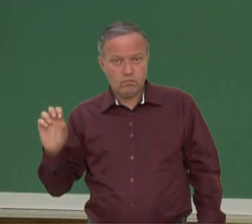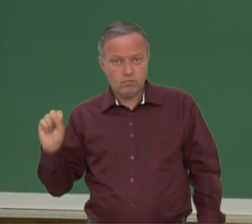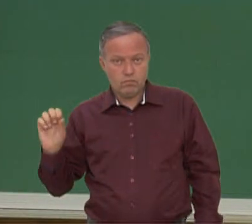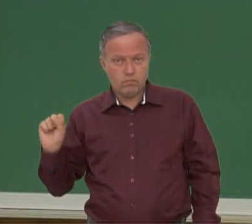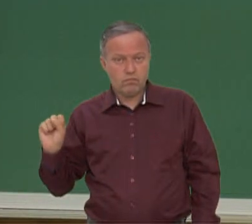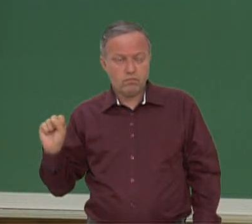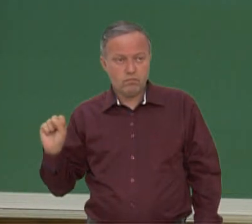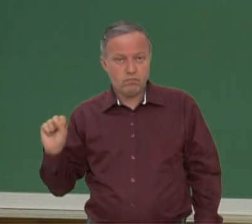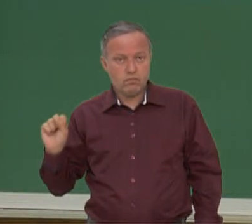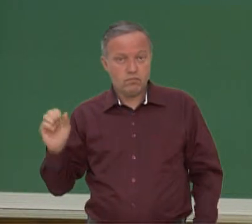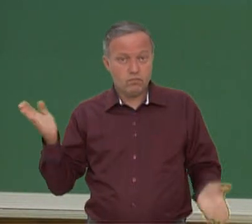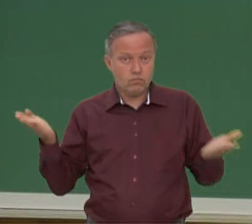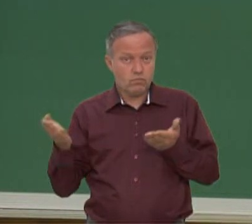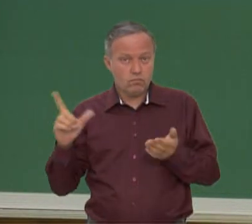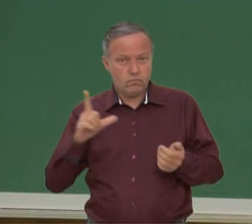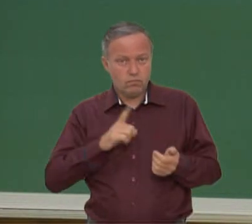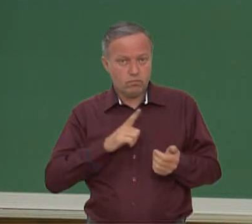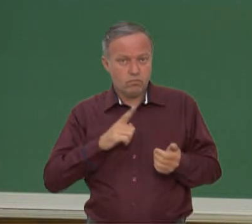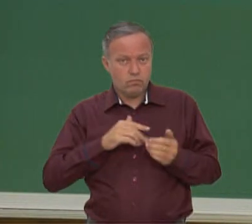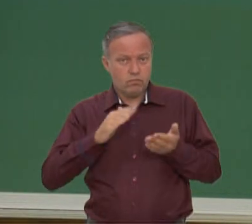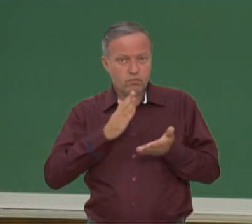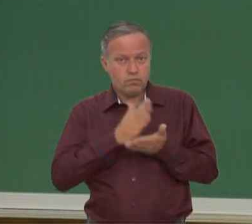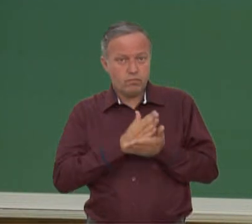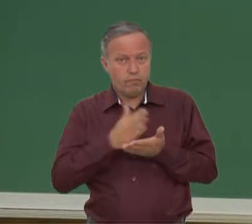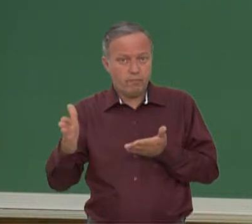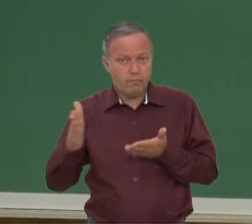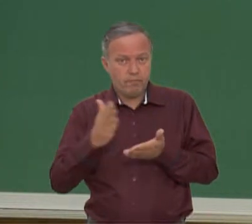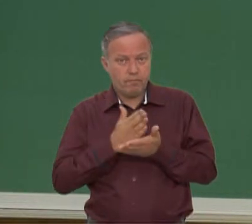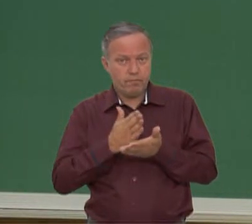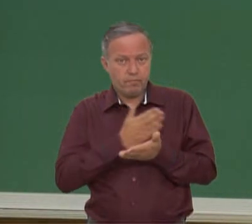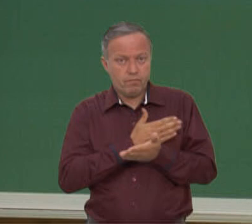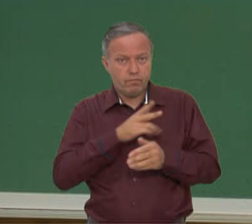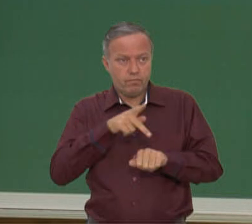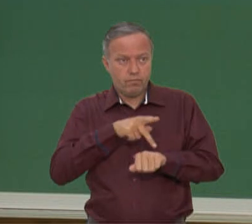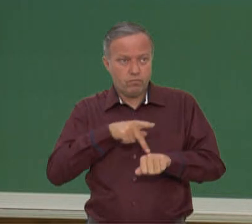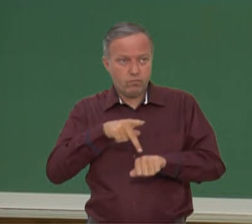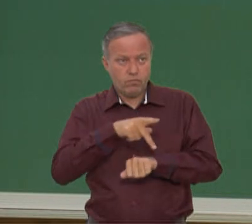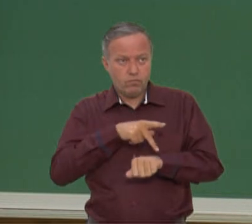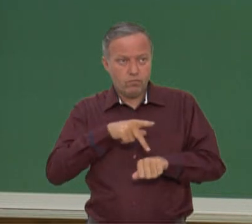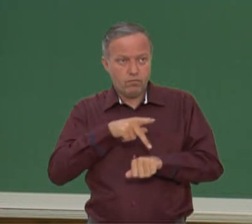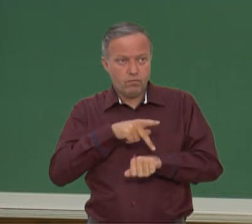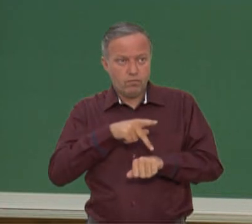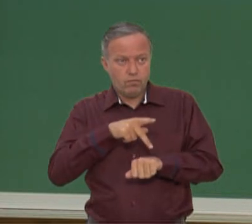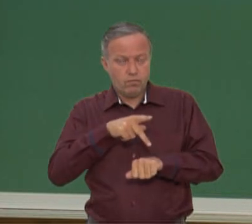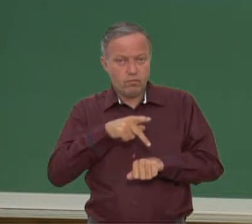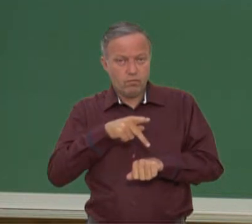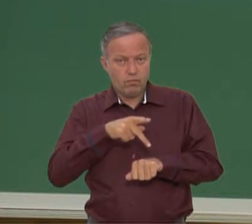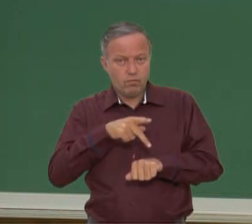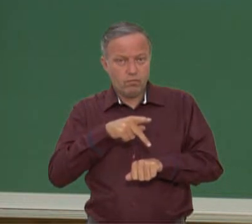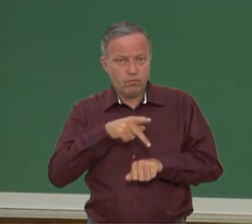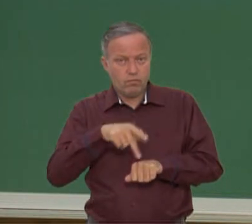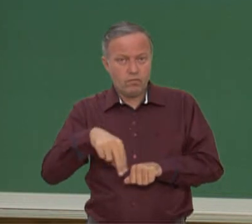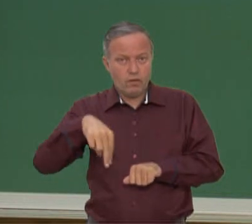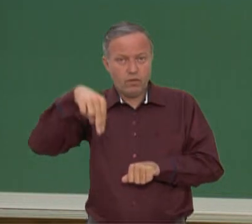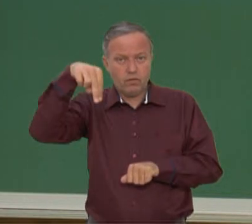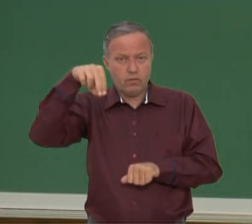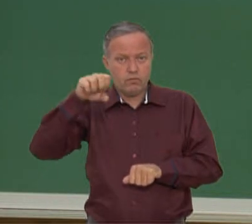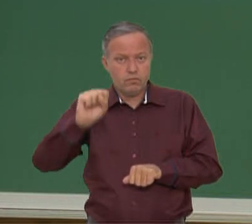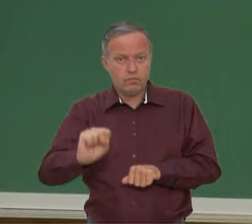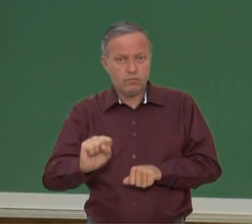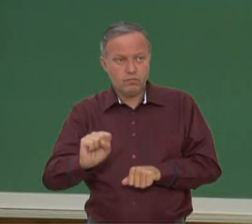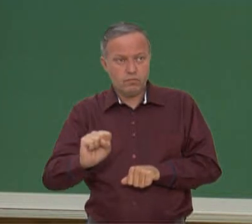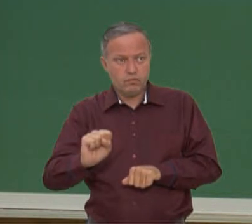socialismo, nós temos então essa divisão dos países da forma norte e sul. Só que essa